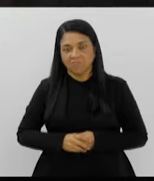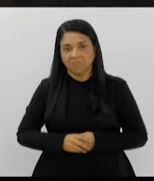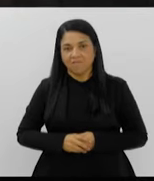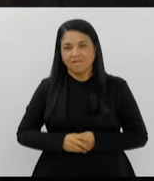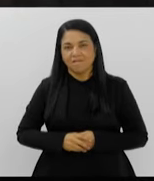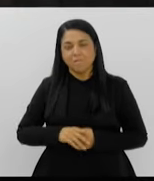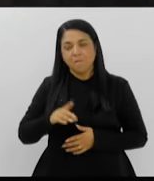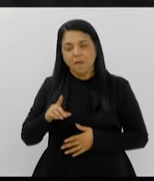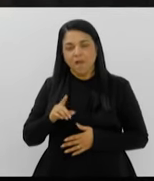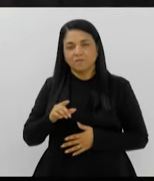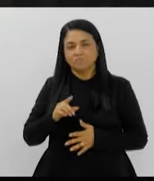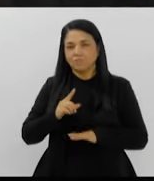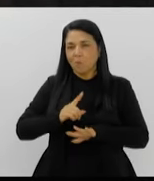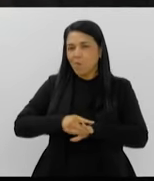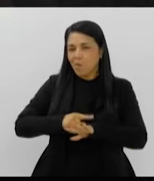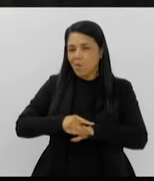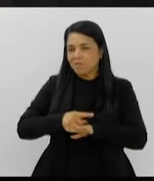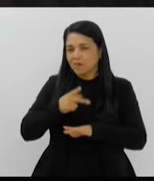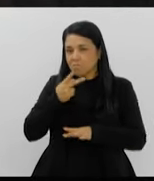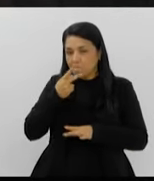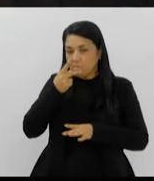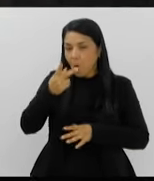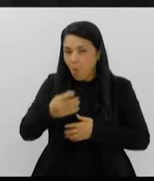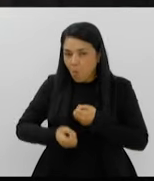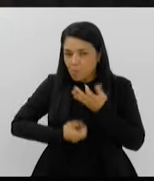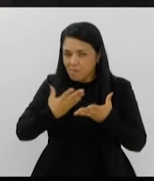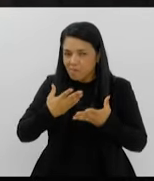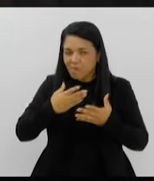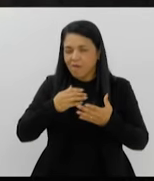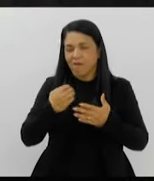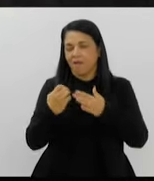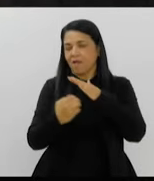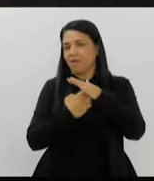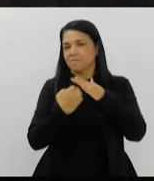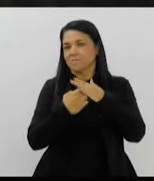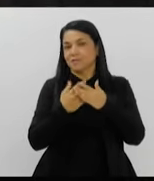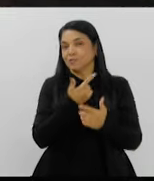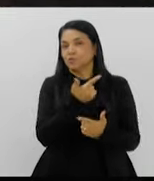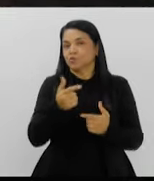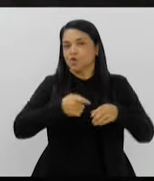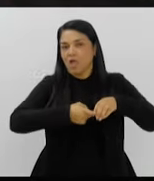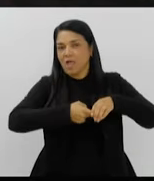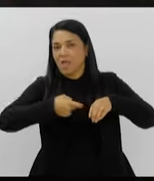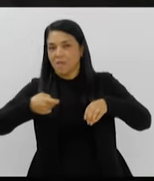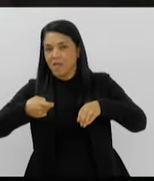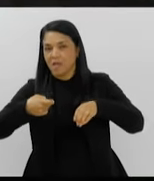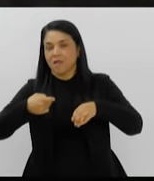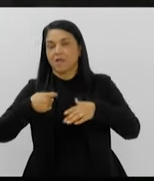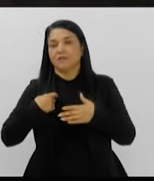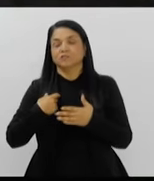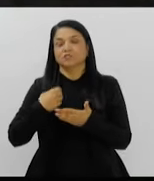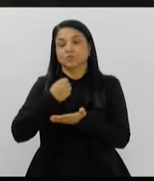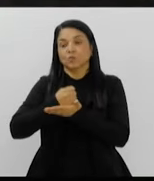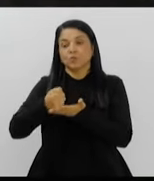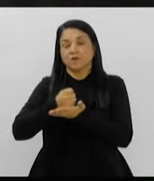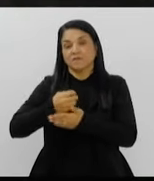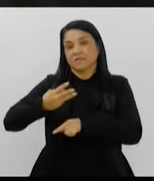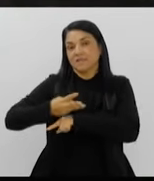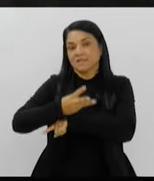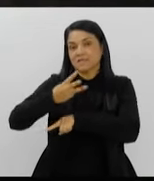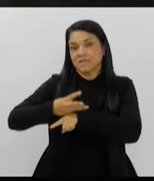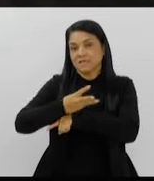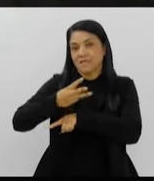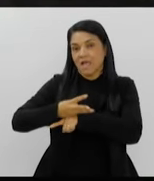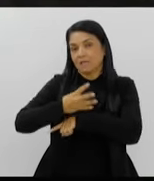pérola, que a empresa de reboque não tinha reboque. que eles terceirizavam, quarteirizavam, quinteirizavam